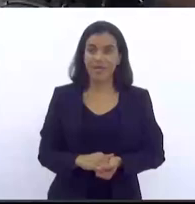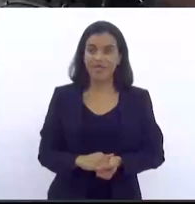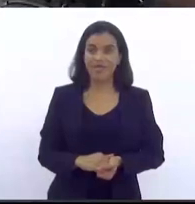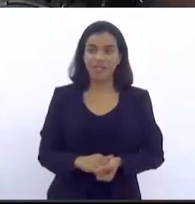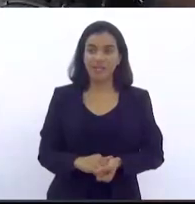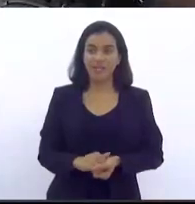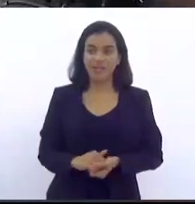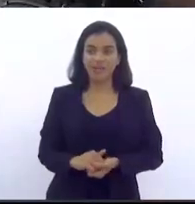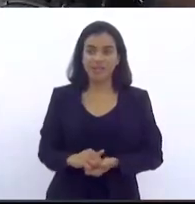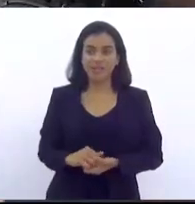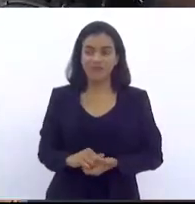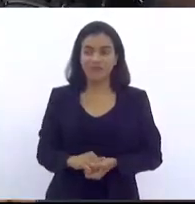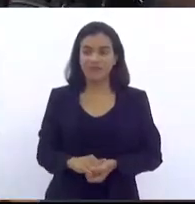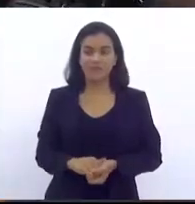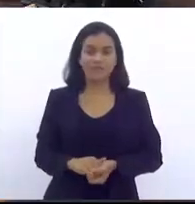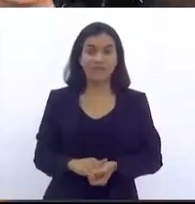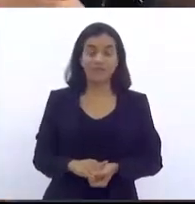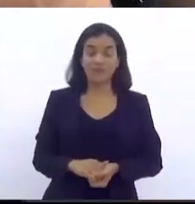presidente